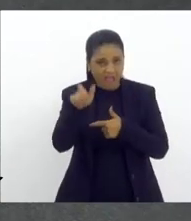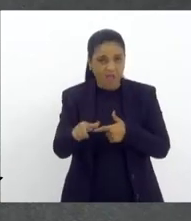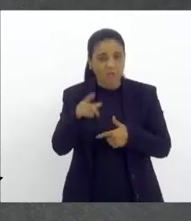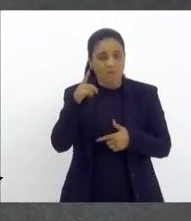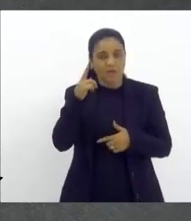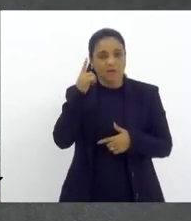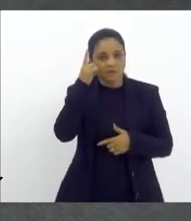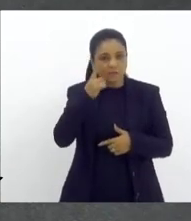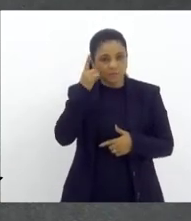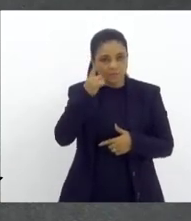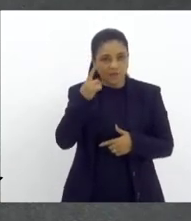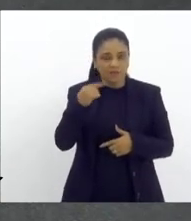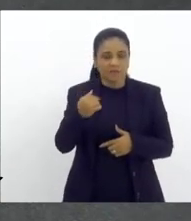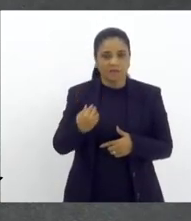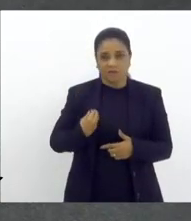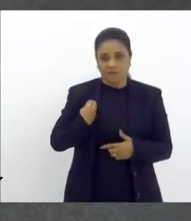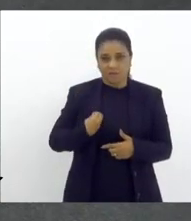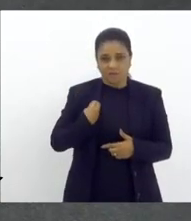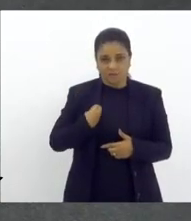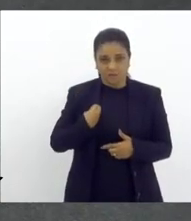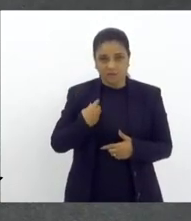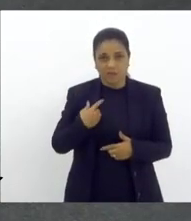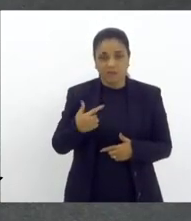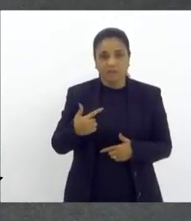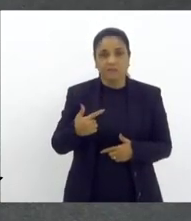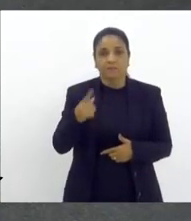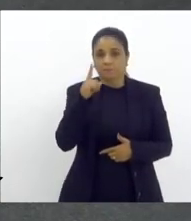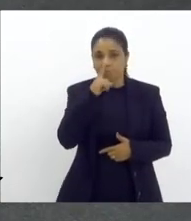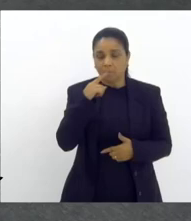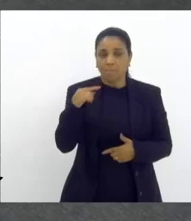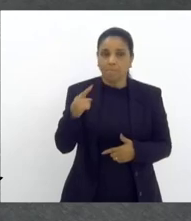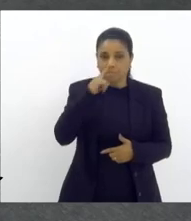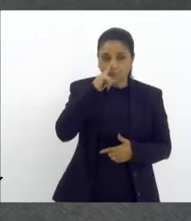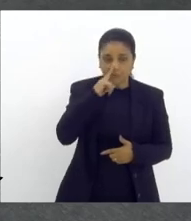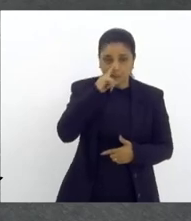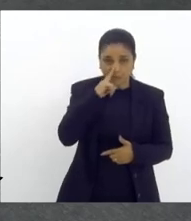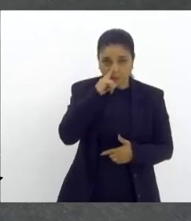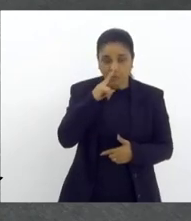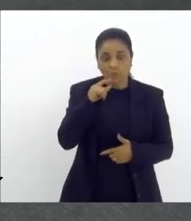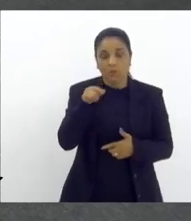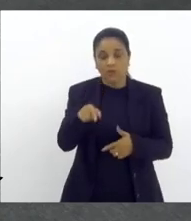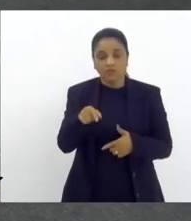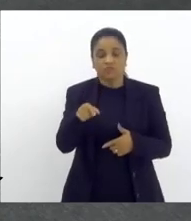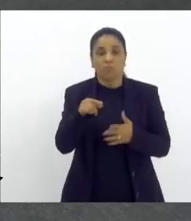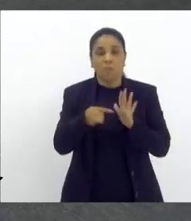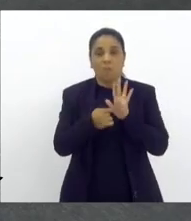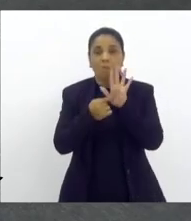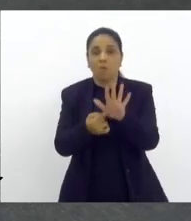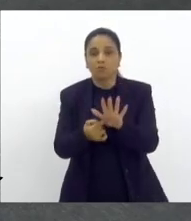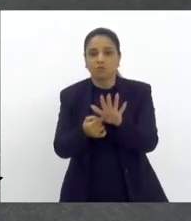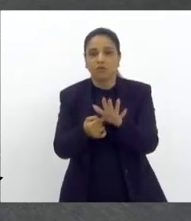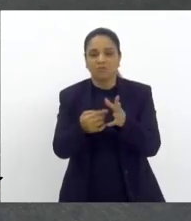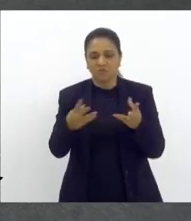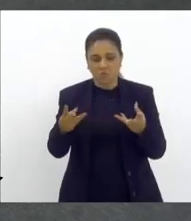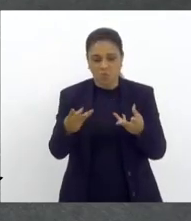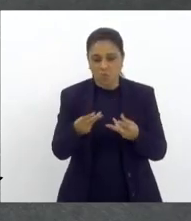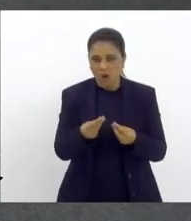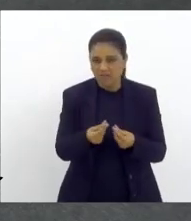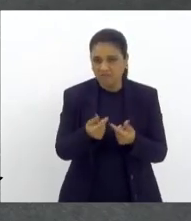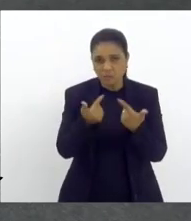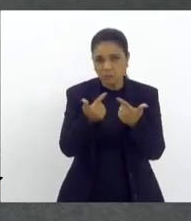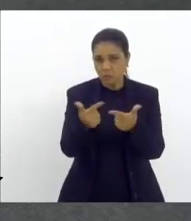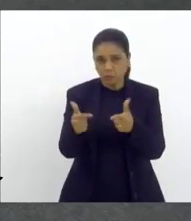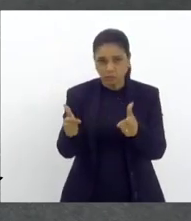Isso demonstra a desqualificação a incapacidade desse mesmo Deputado que quebrou